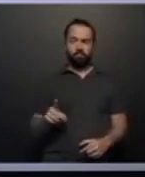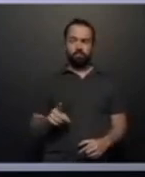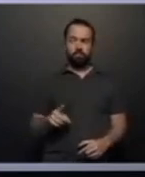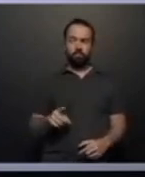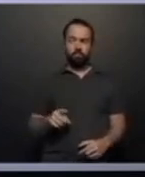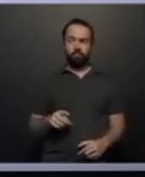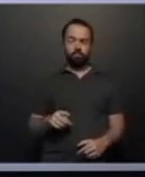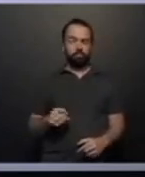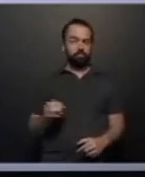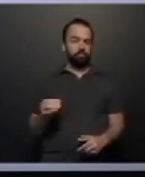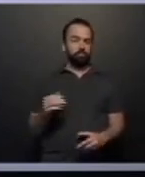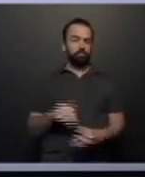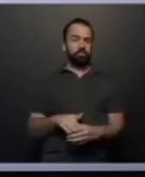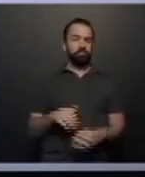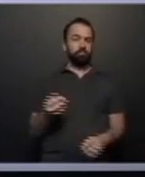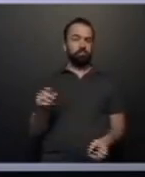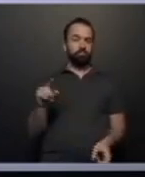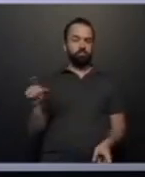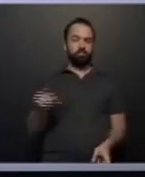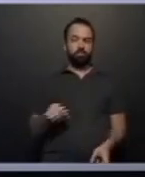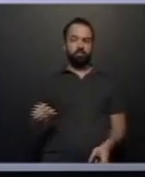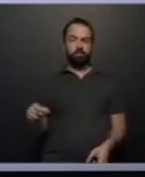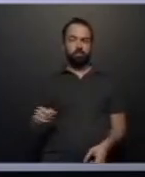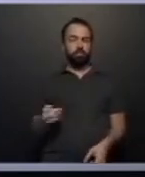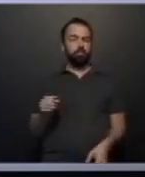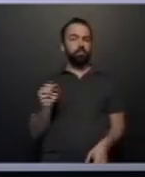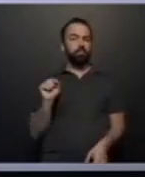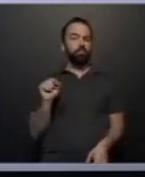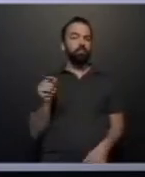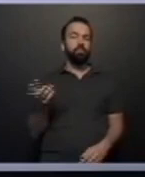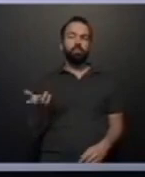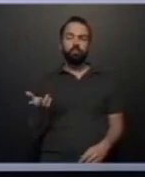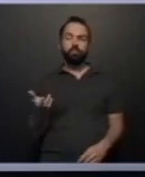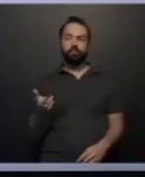números inteiros? Aqui entram os números negativos.